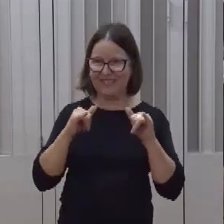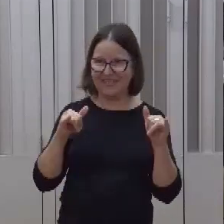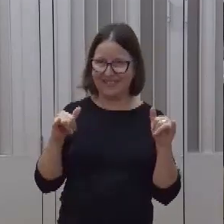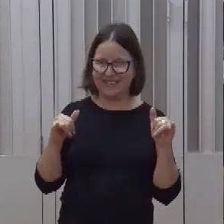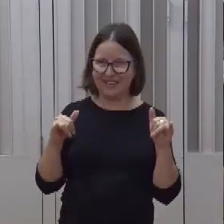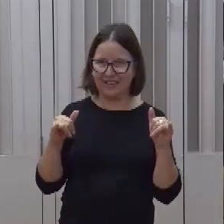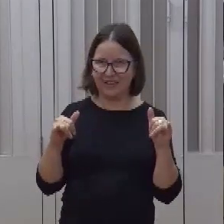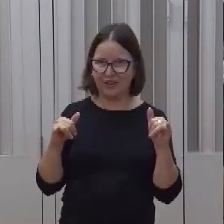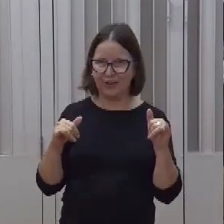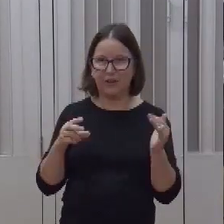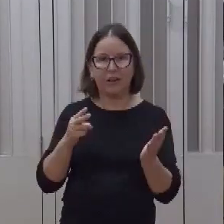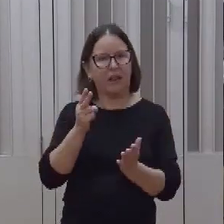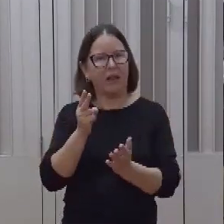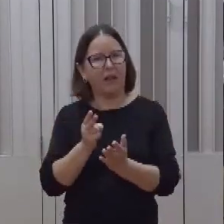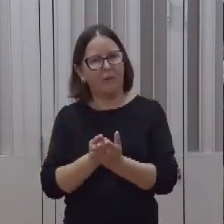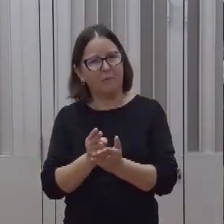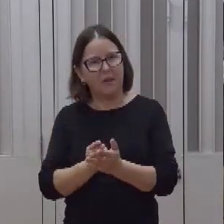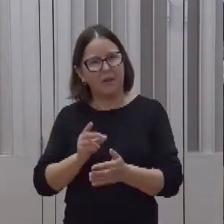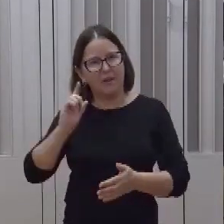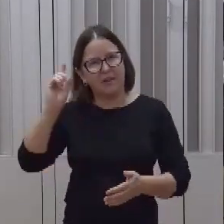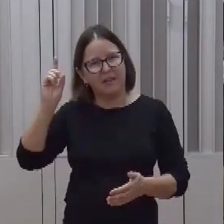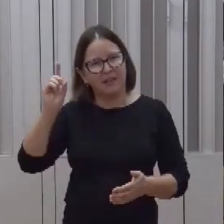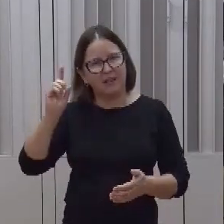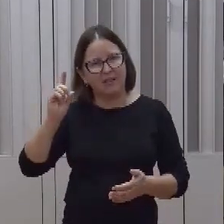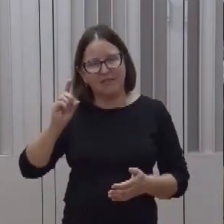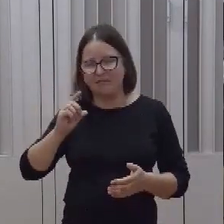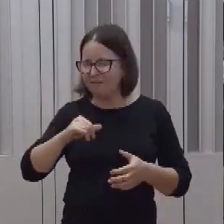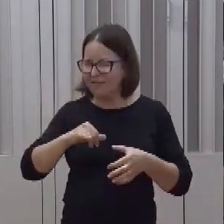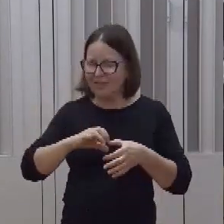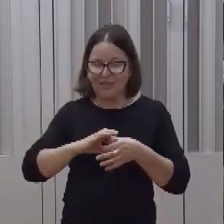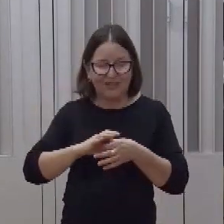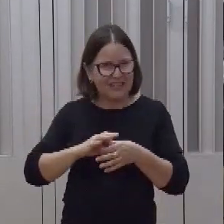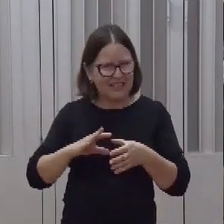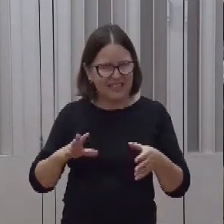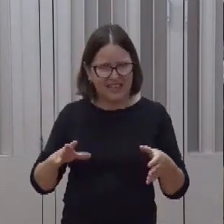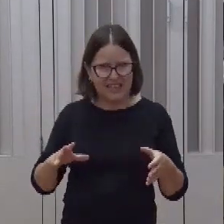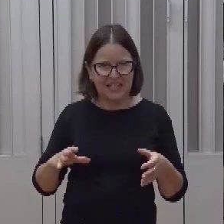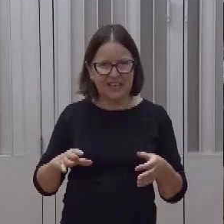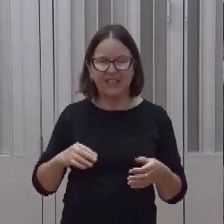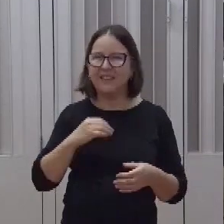que embora Deus não permita que ninguém